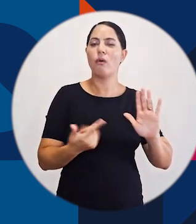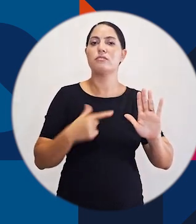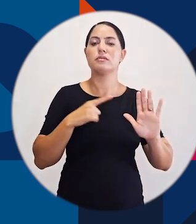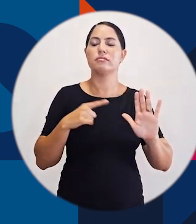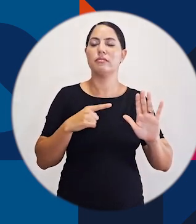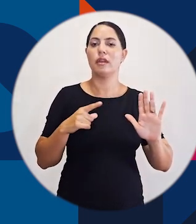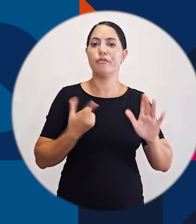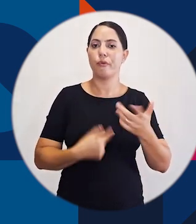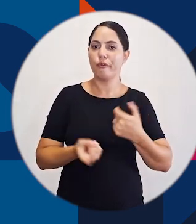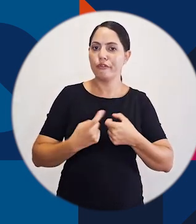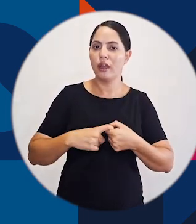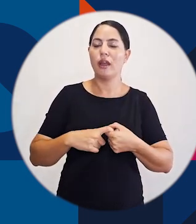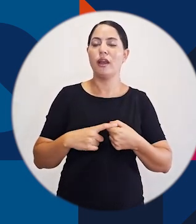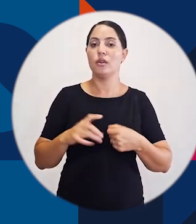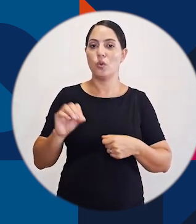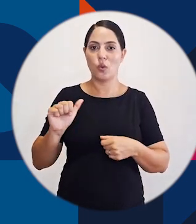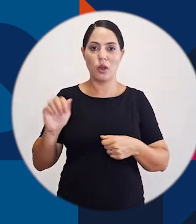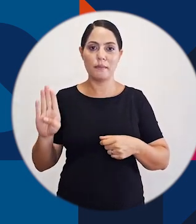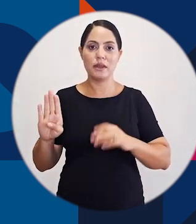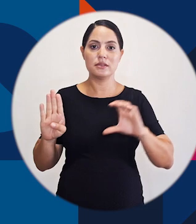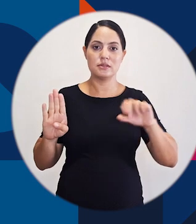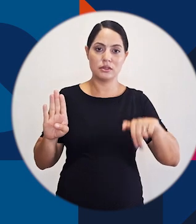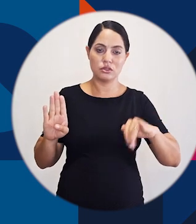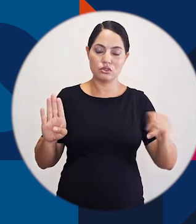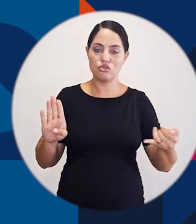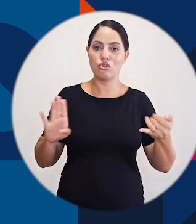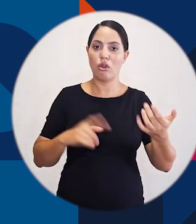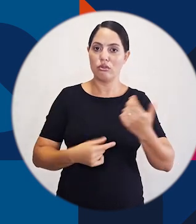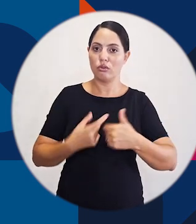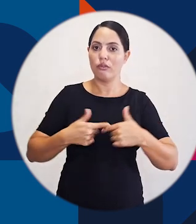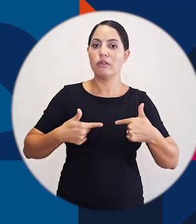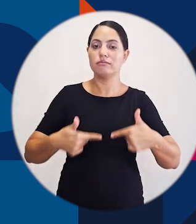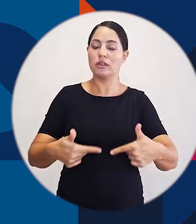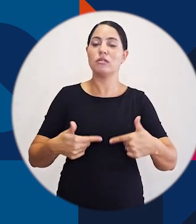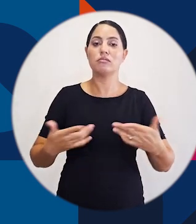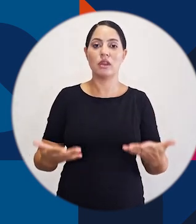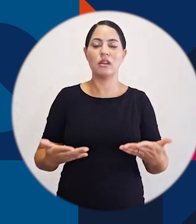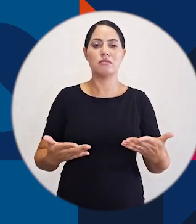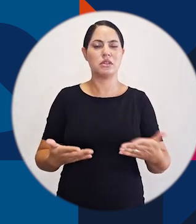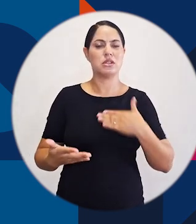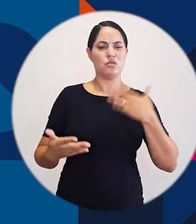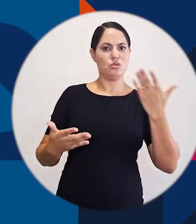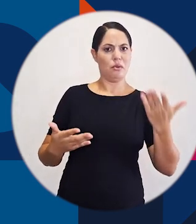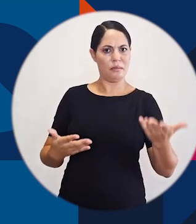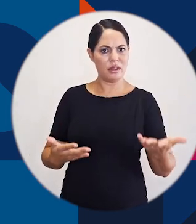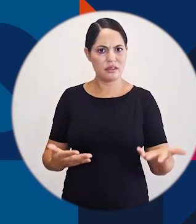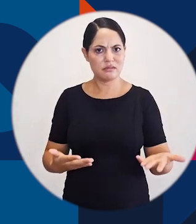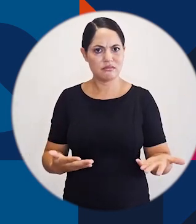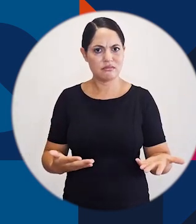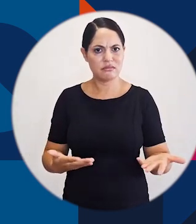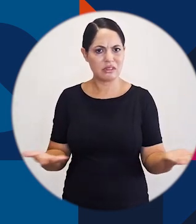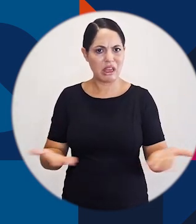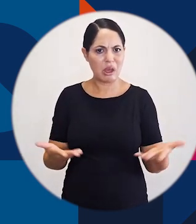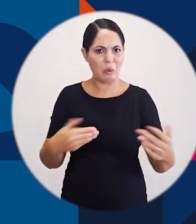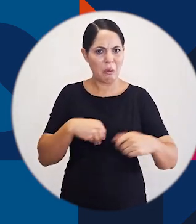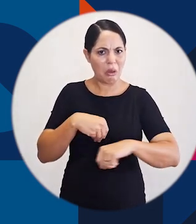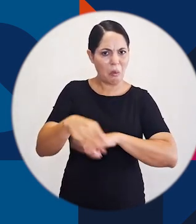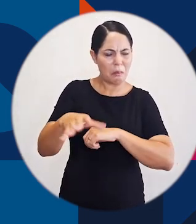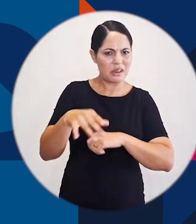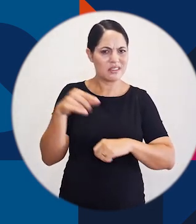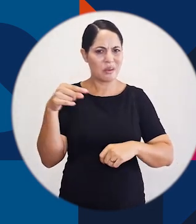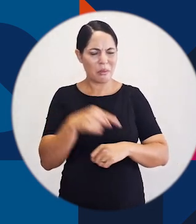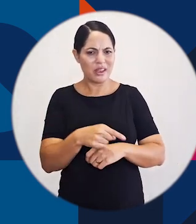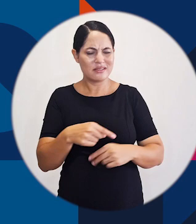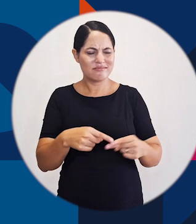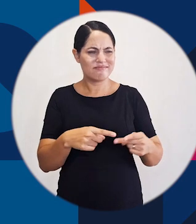propostas efetivas, até mesmo de um convênio entre a OAB e o CNJ, e fomos surpreendidos com